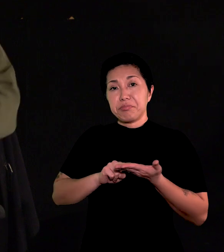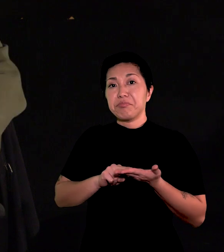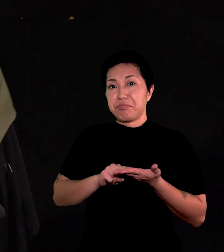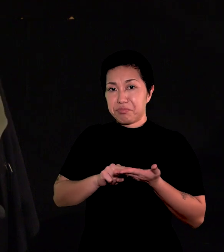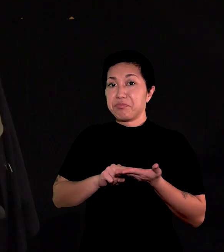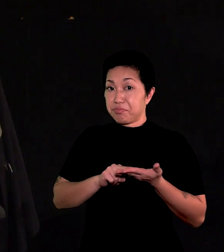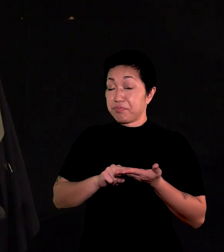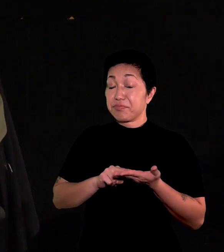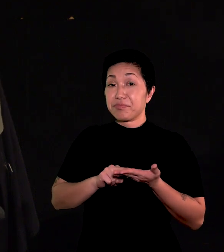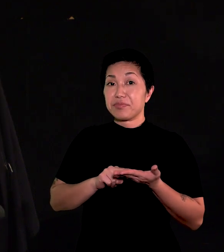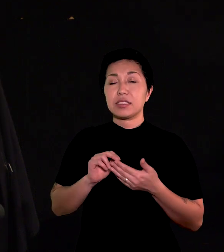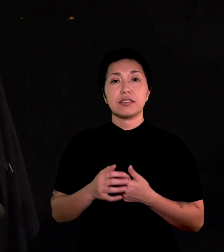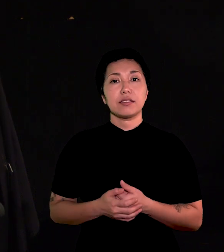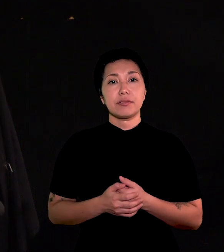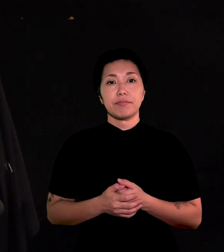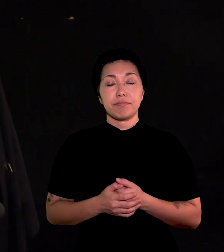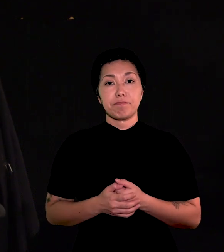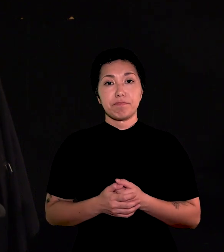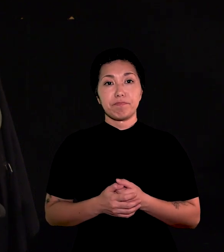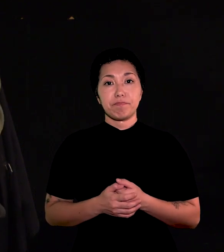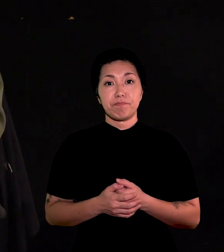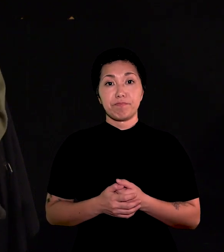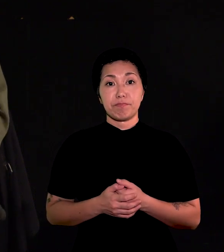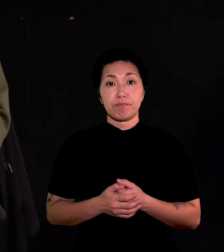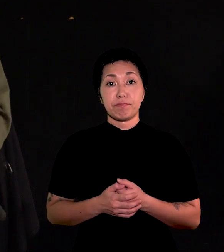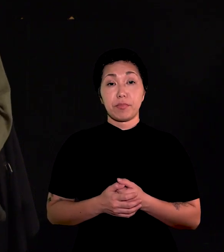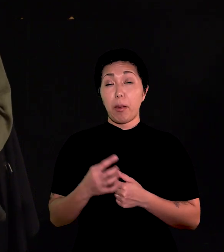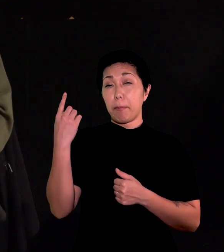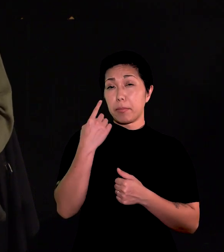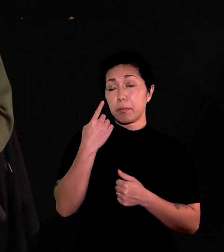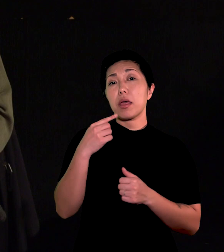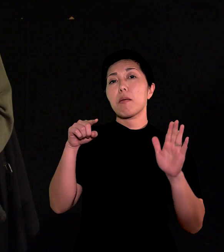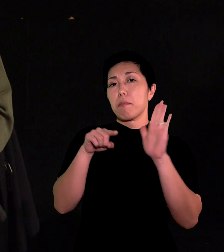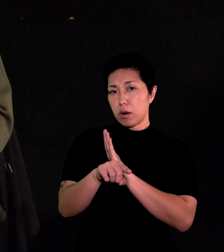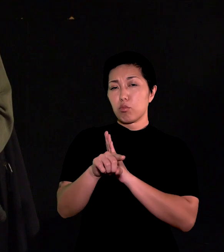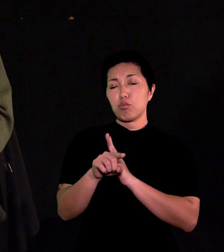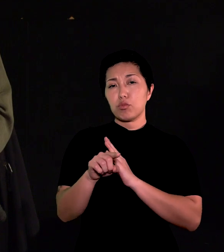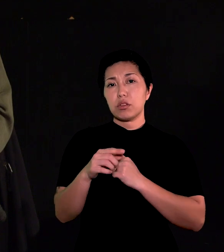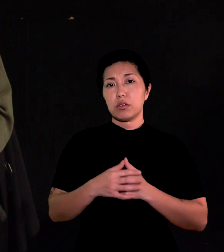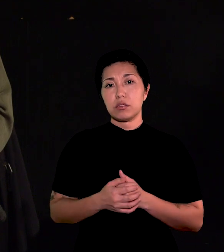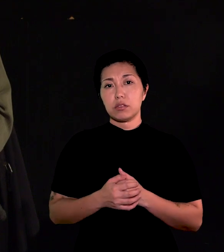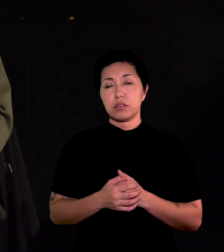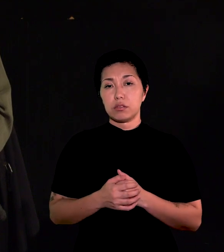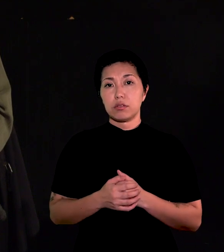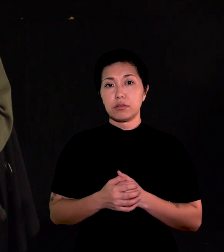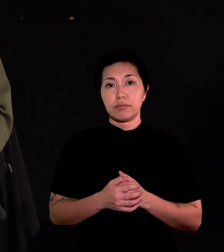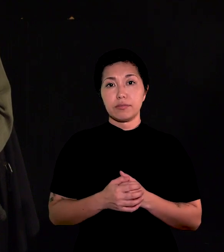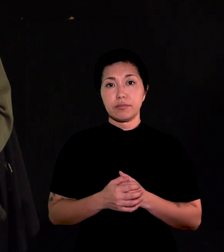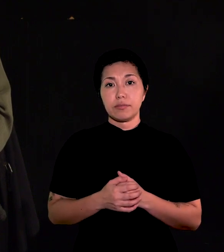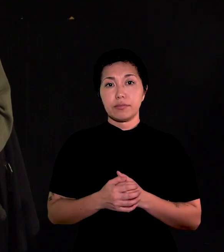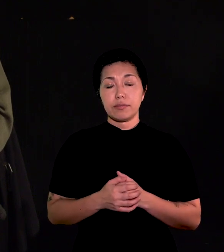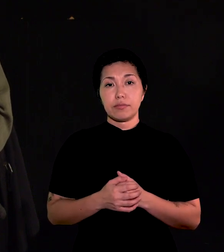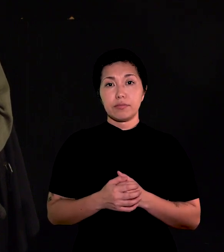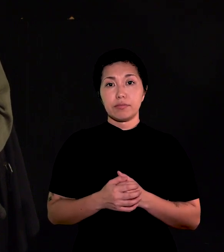de manifestações do público por escrito, né? E a primeira